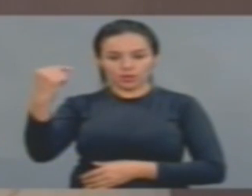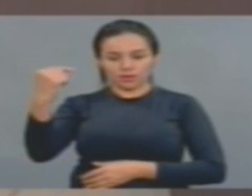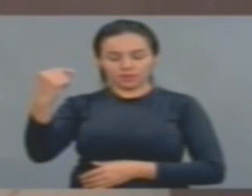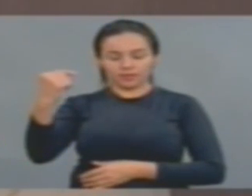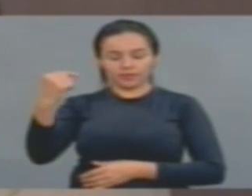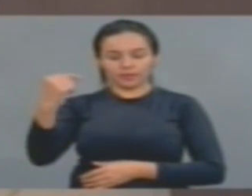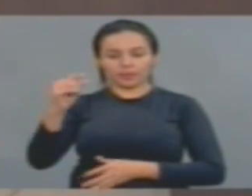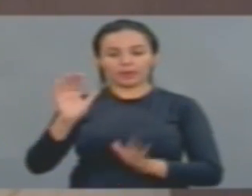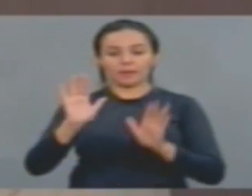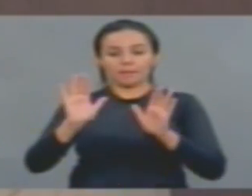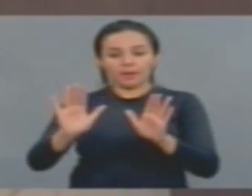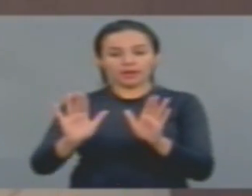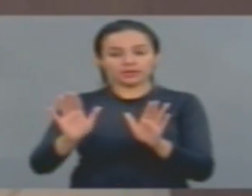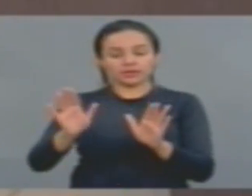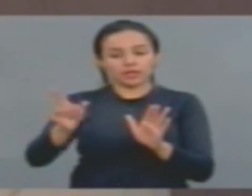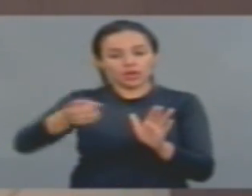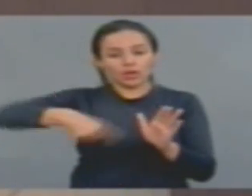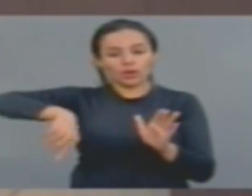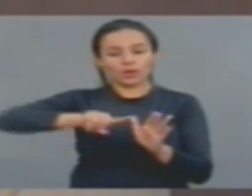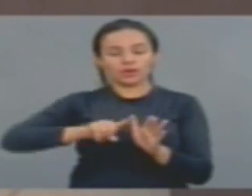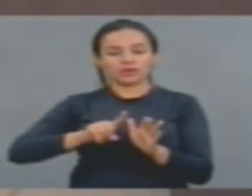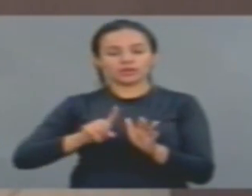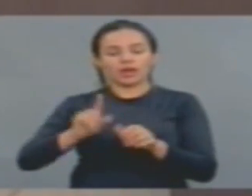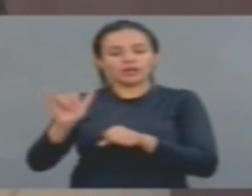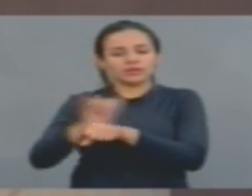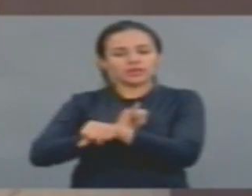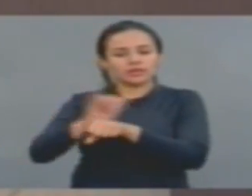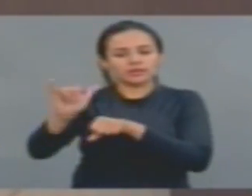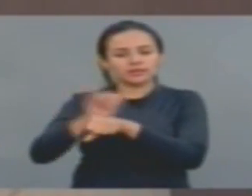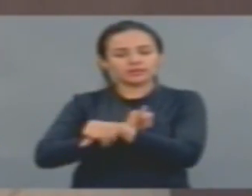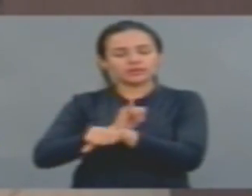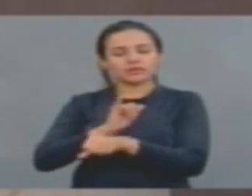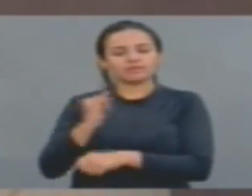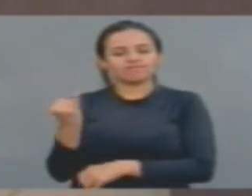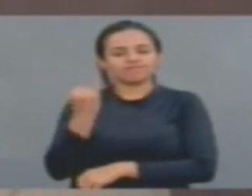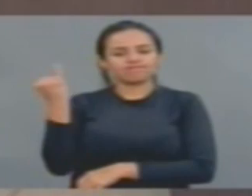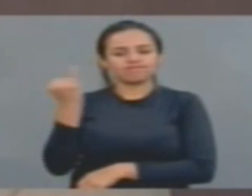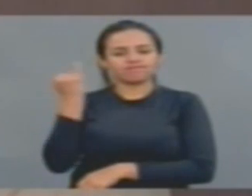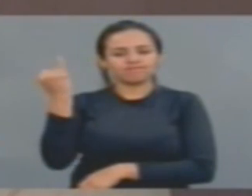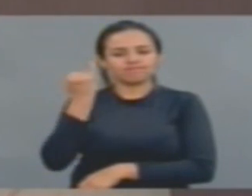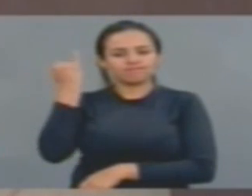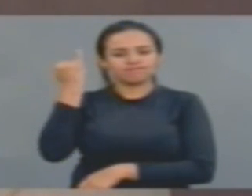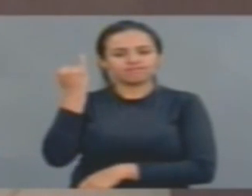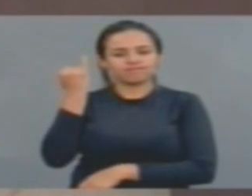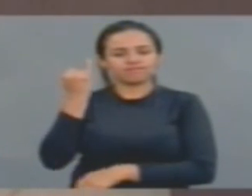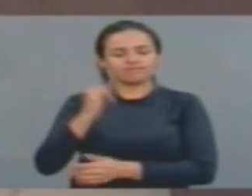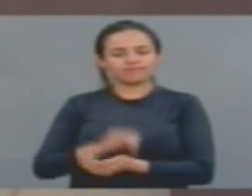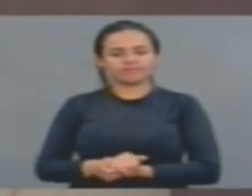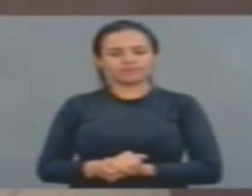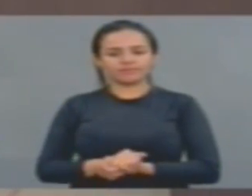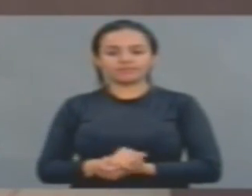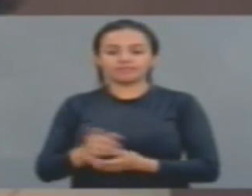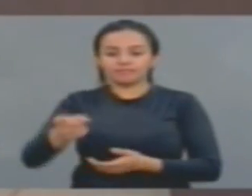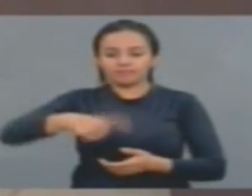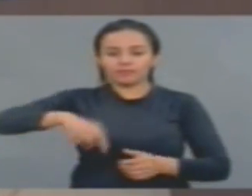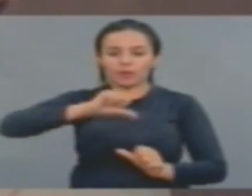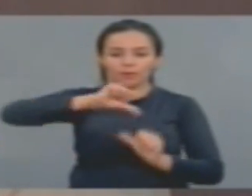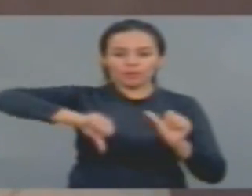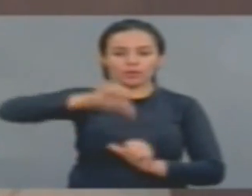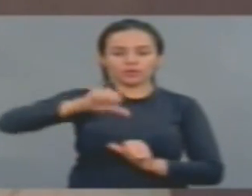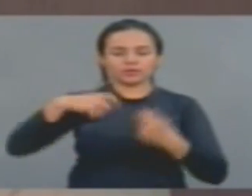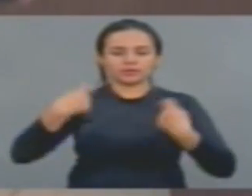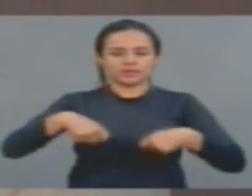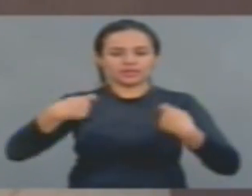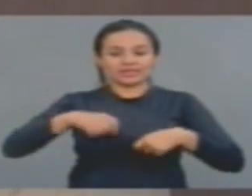nós, é uma situação estratégica fundamental. Ou se enfrenta isso, ou a violência